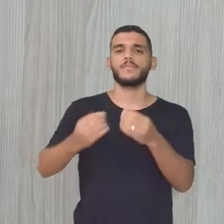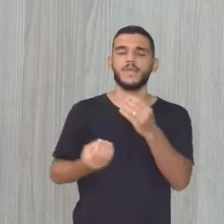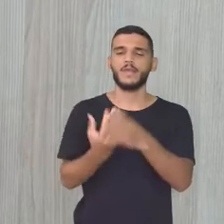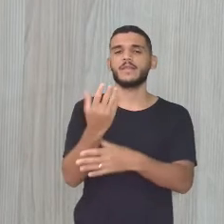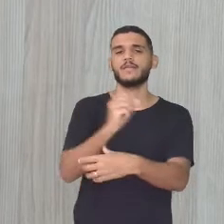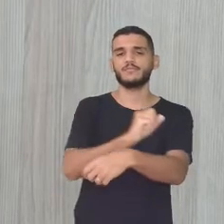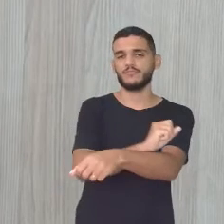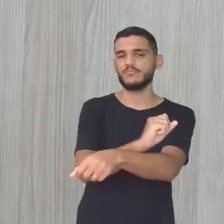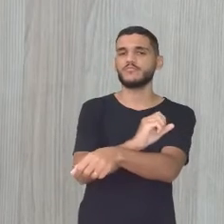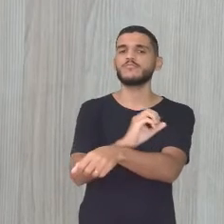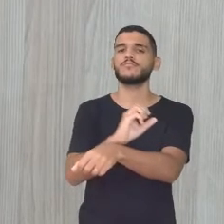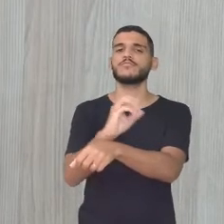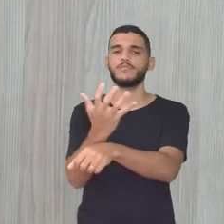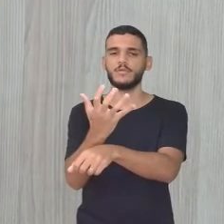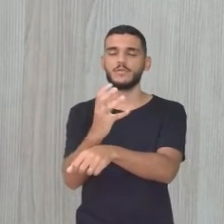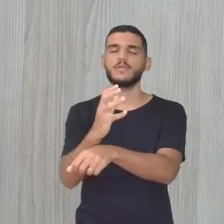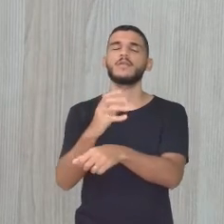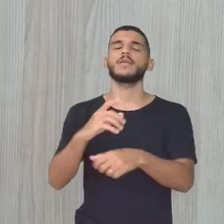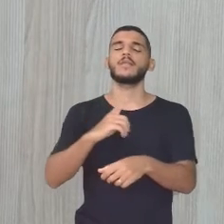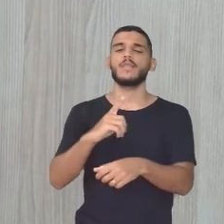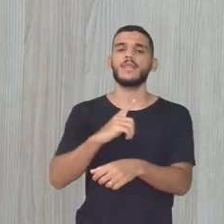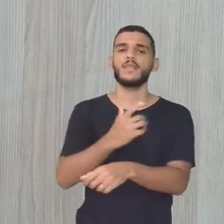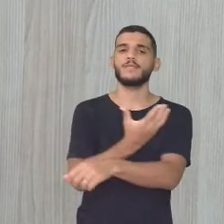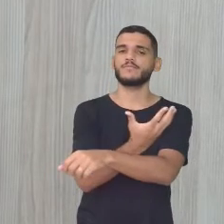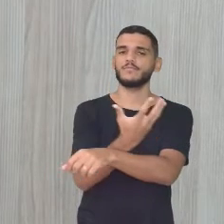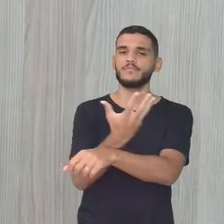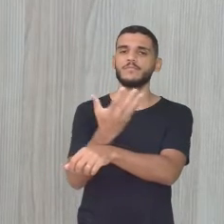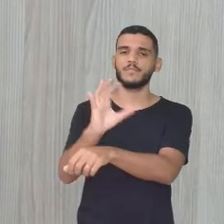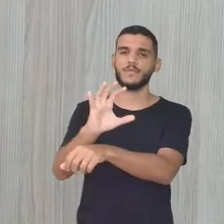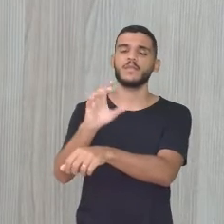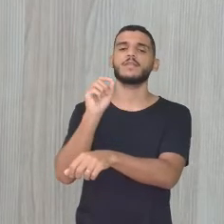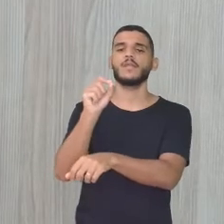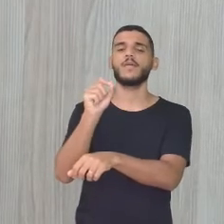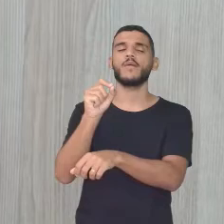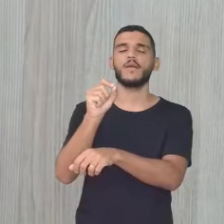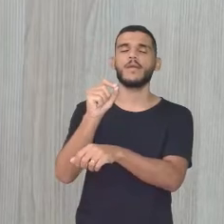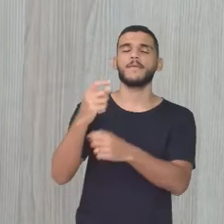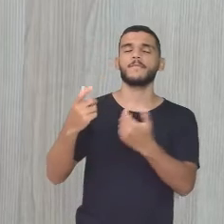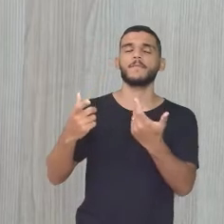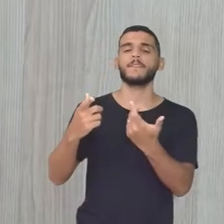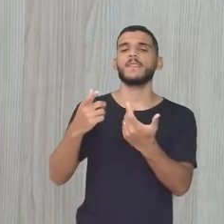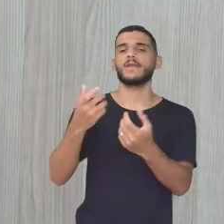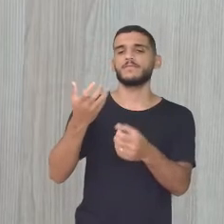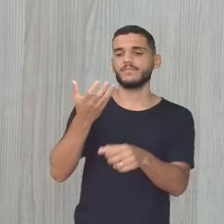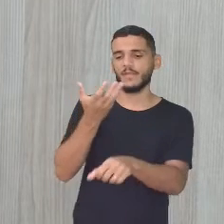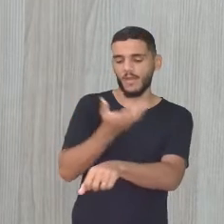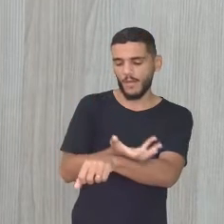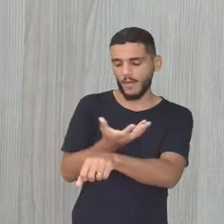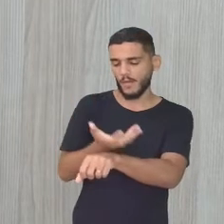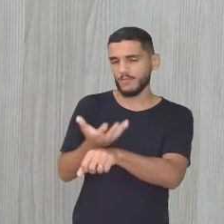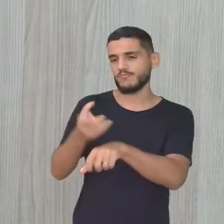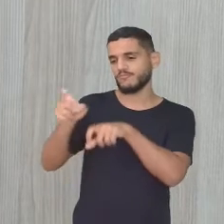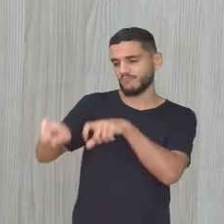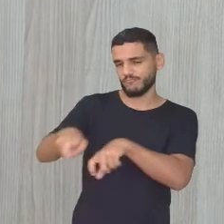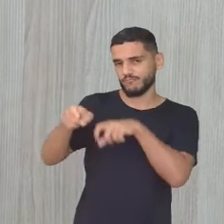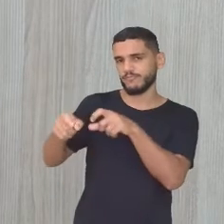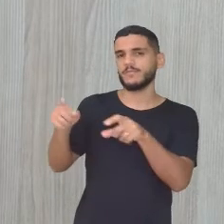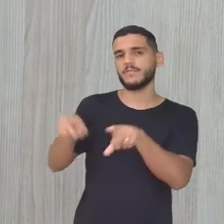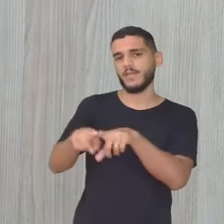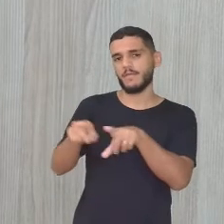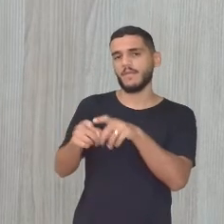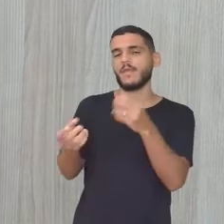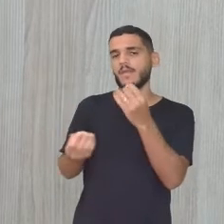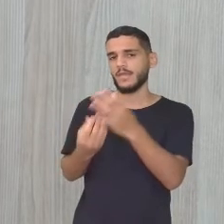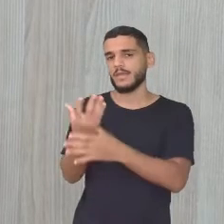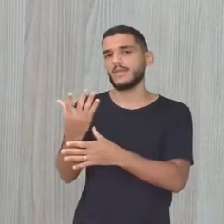área, existia muito essa questão da agricultura e também criação de animais,